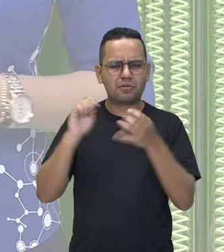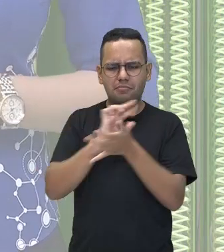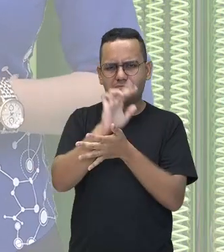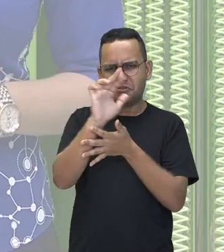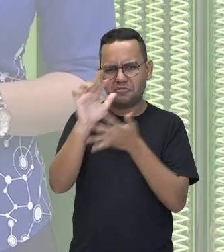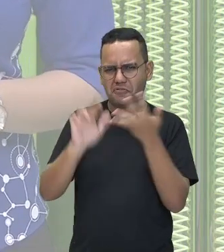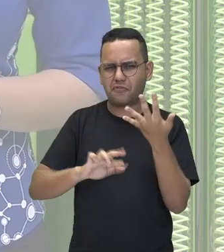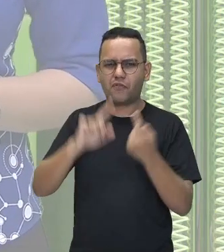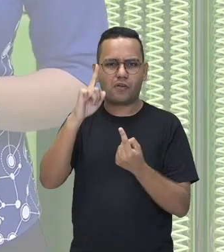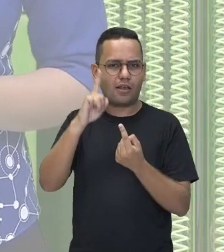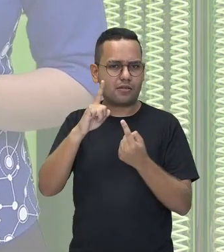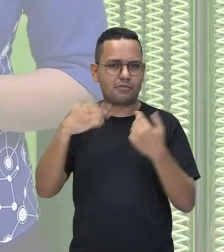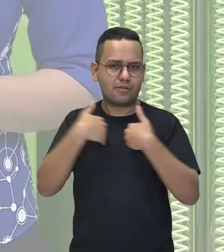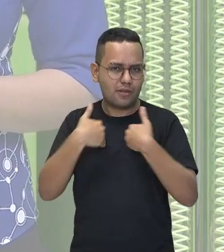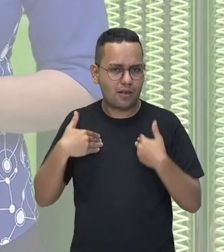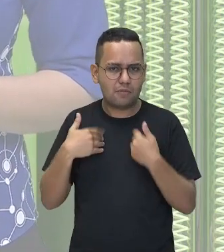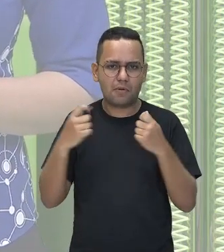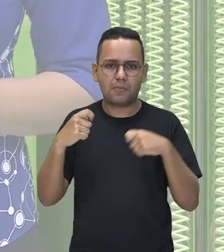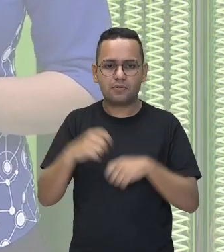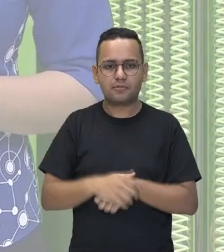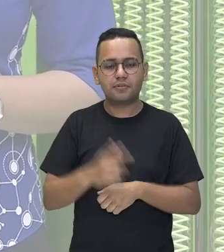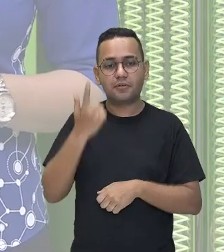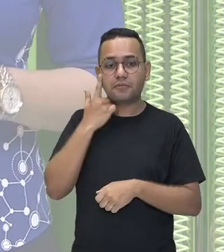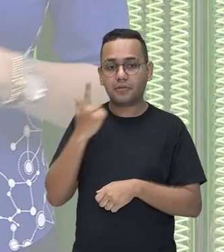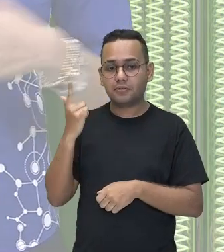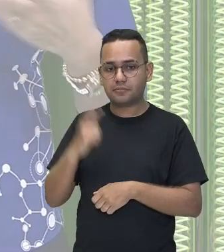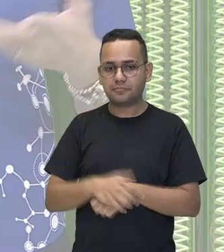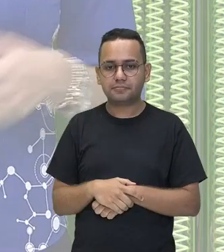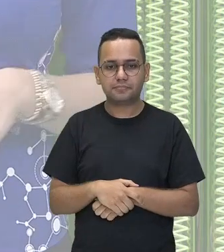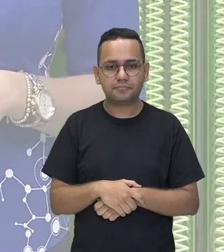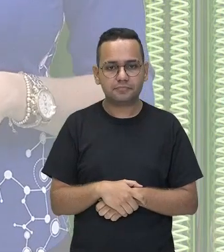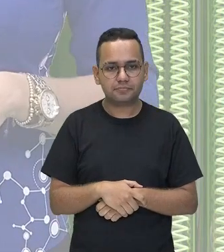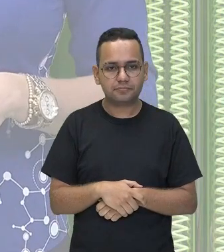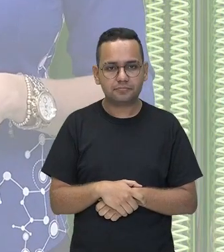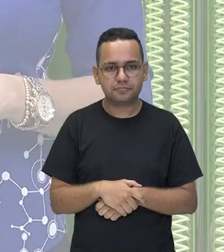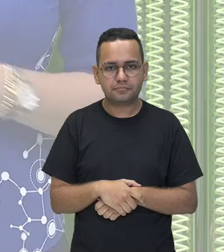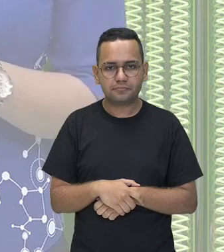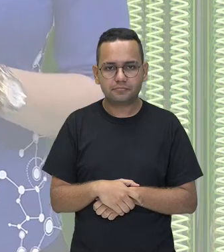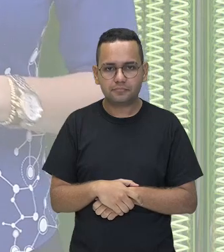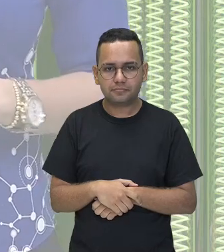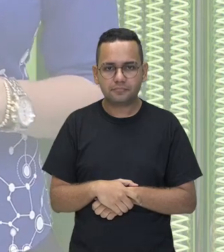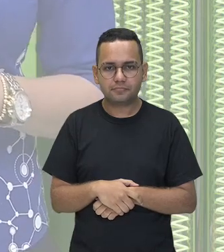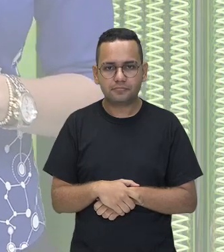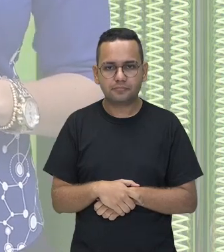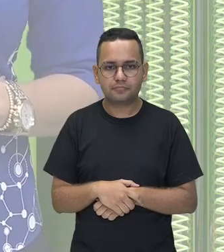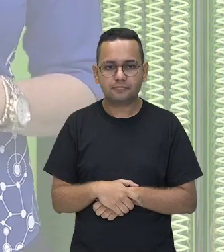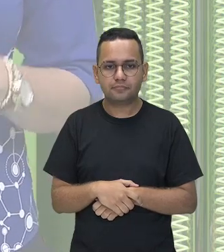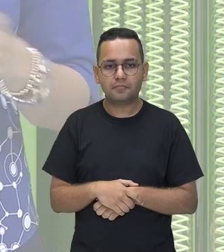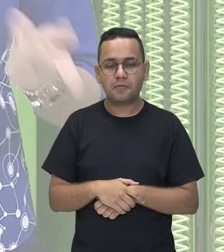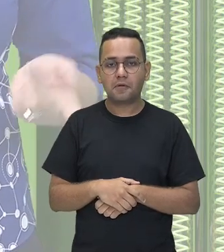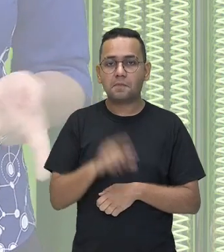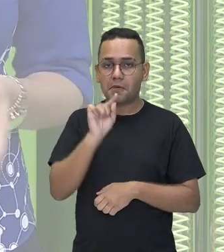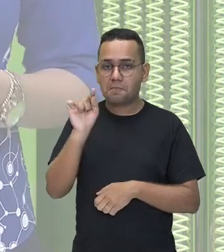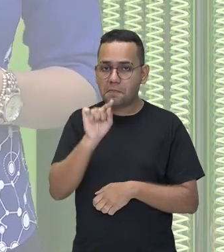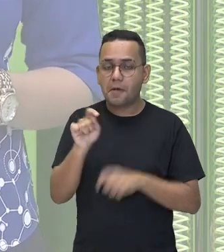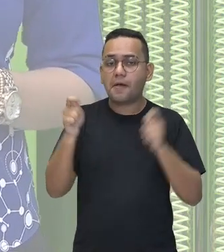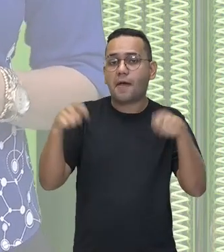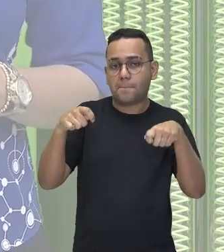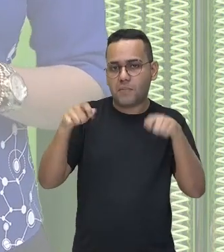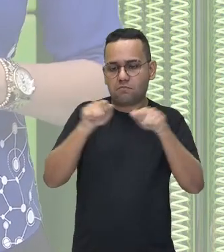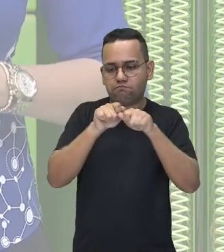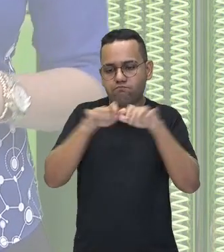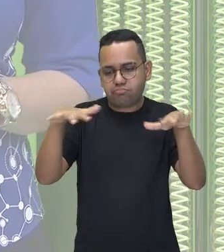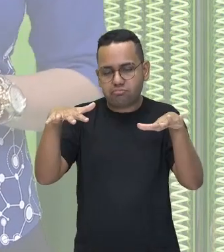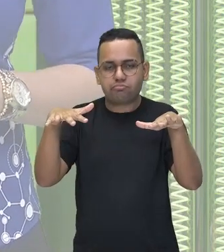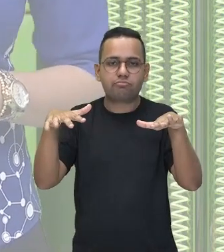pode observar aqui, pequenos mamíferos e até o macaco, grande mamífero, e aves participando da dispersão